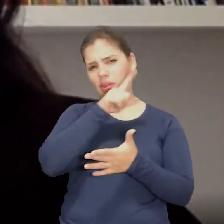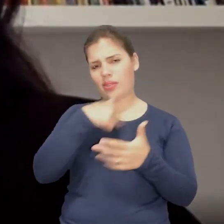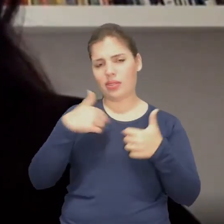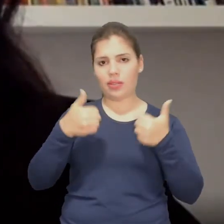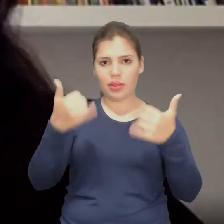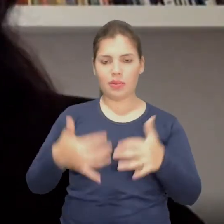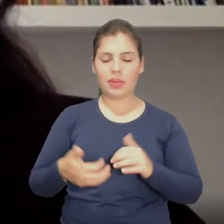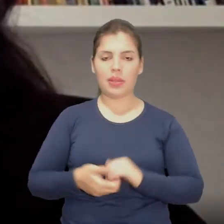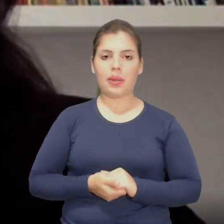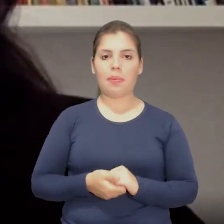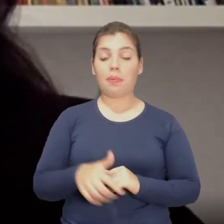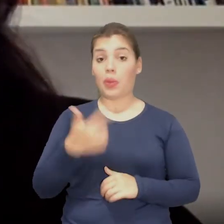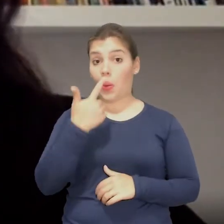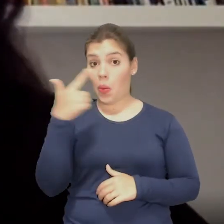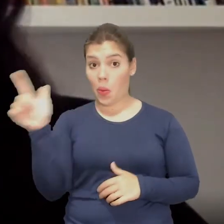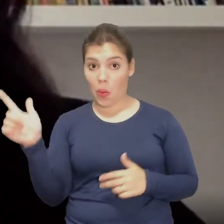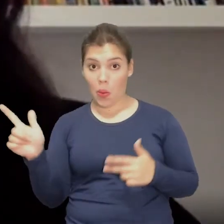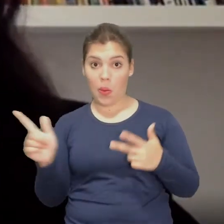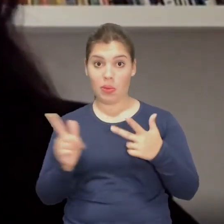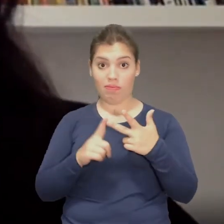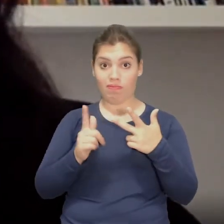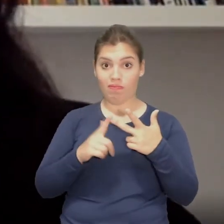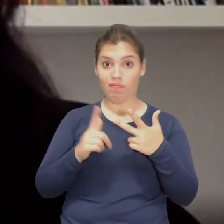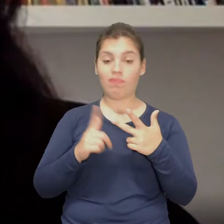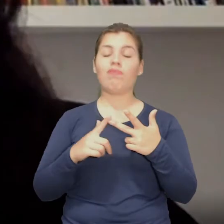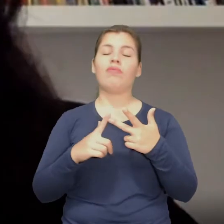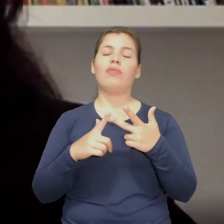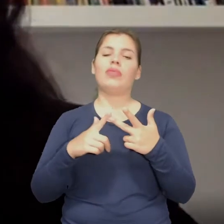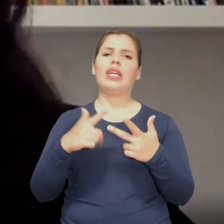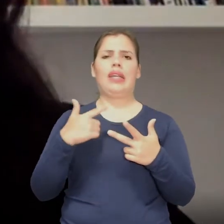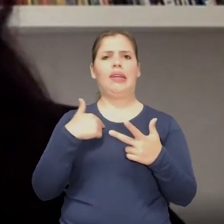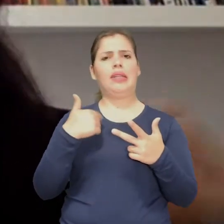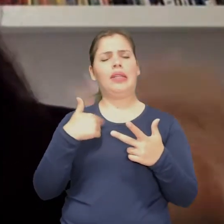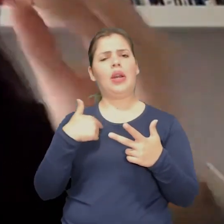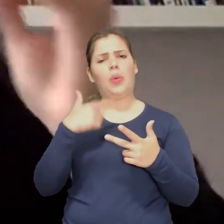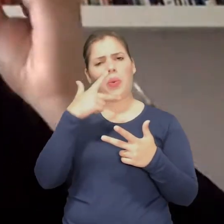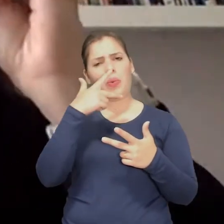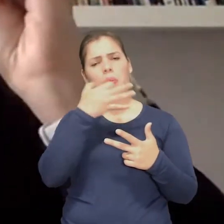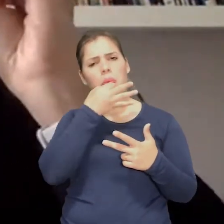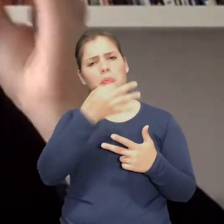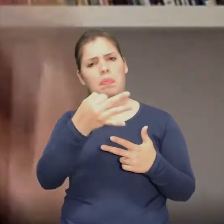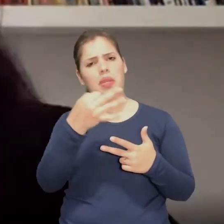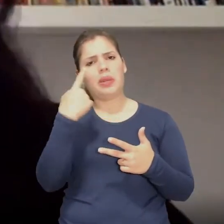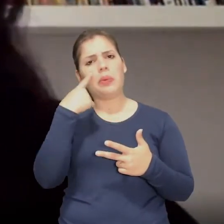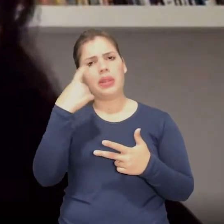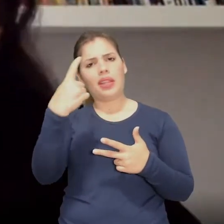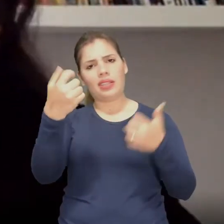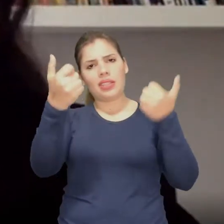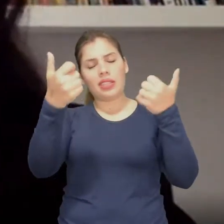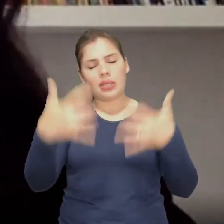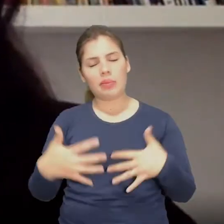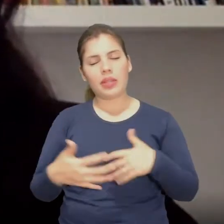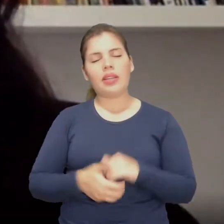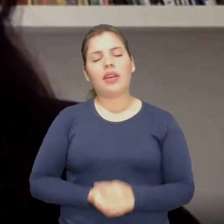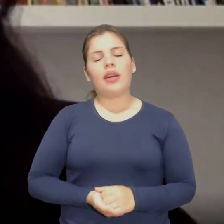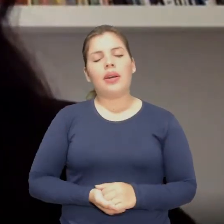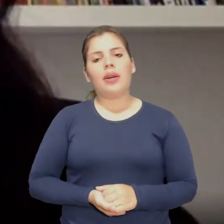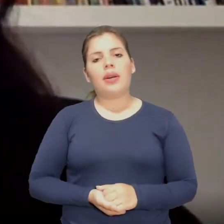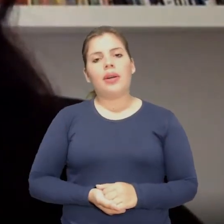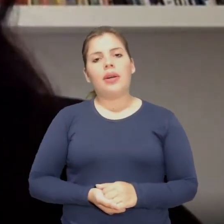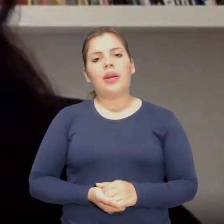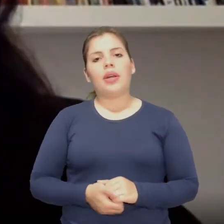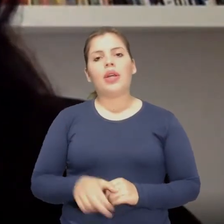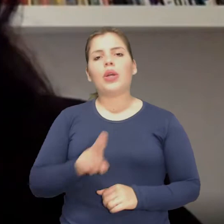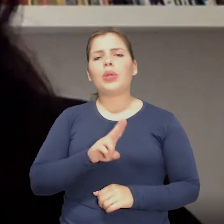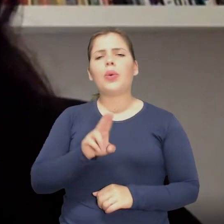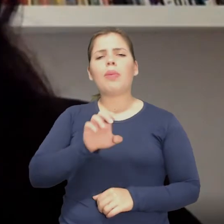E, por último, assim, uma outra questão, e que eu acho extremamente interessante, assim, de demonstrar,